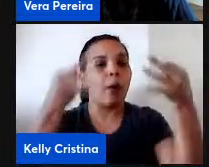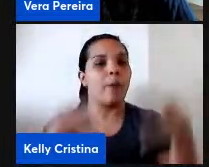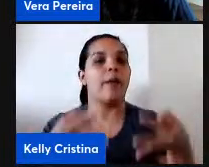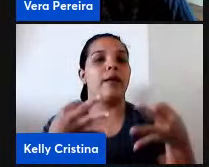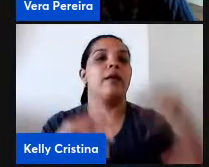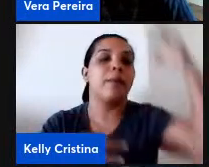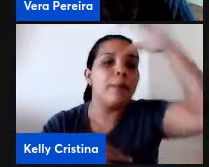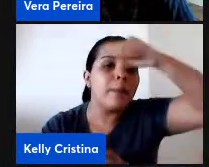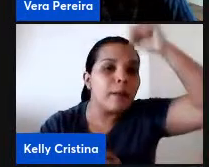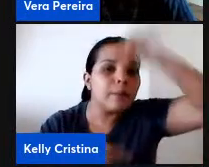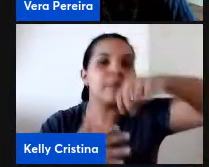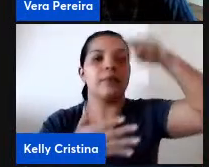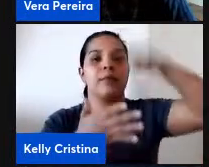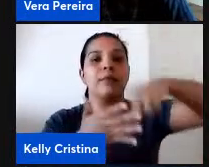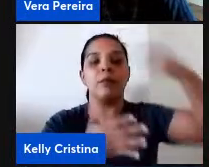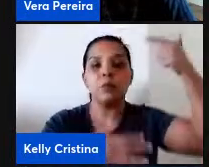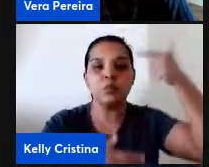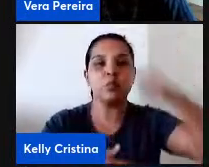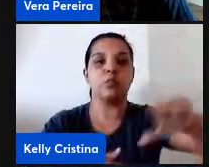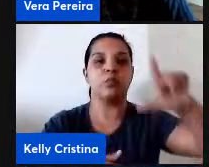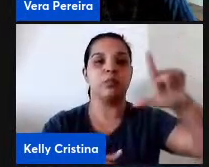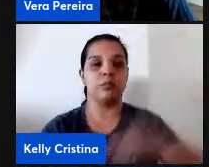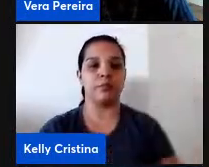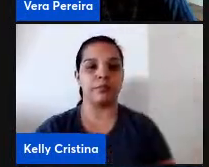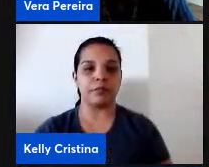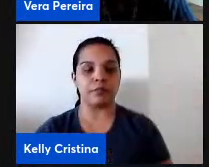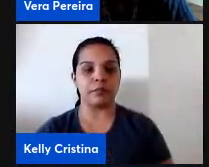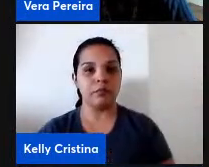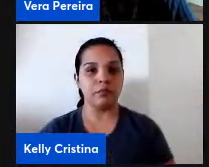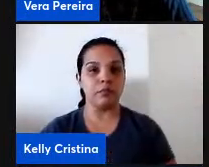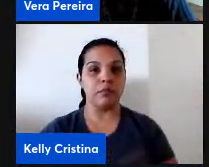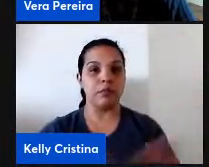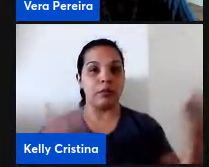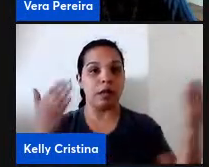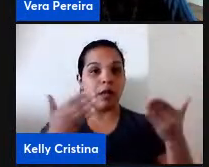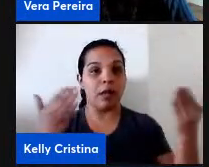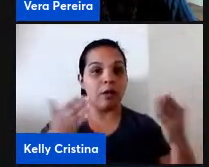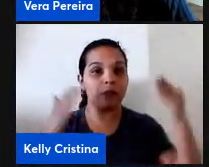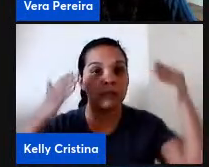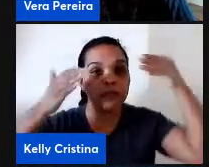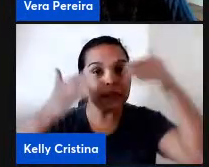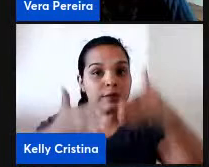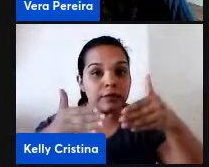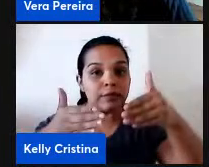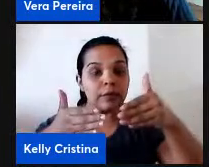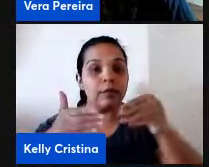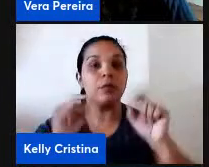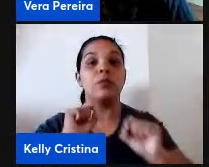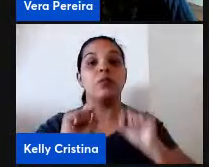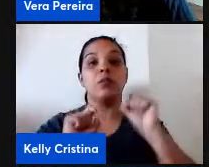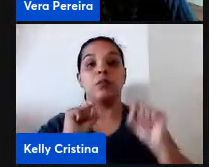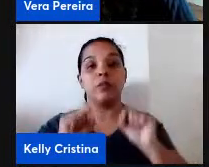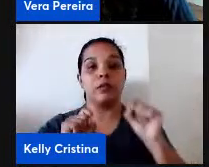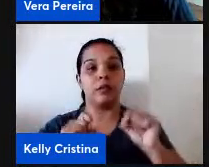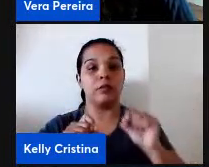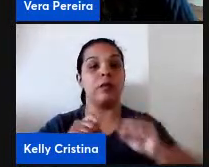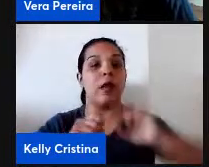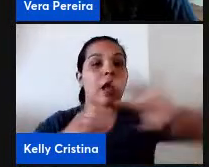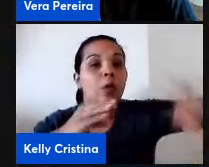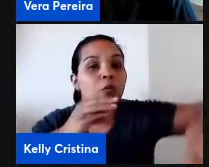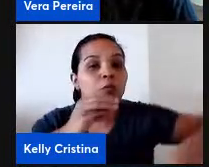aprender a ler. Então, agora eu vou mais especificamente para contribuições